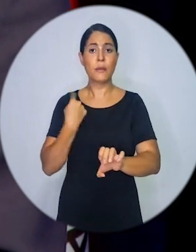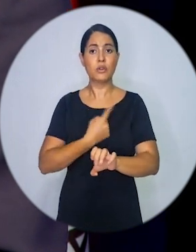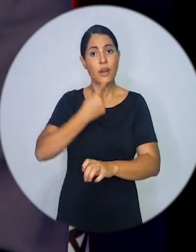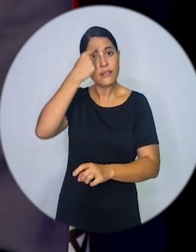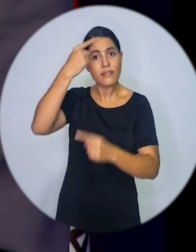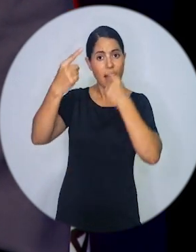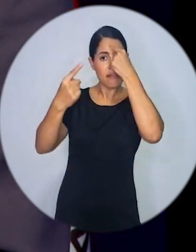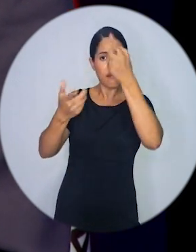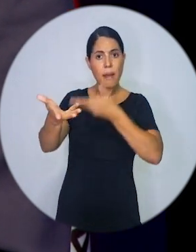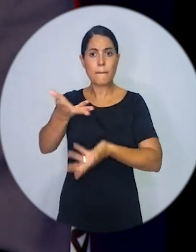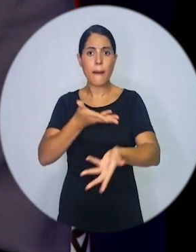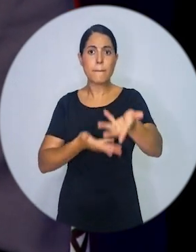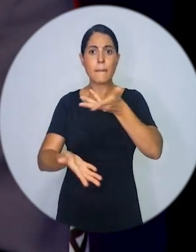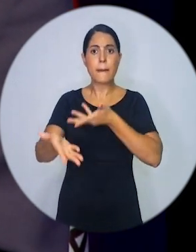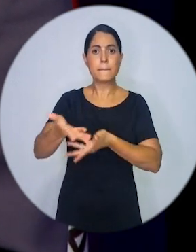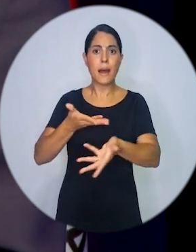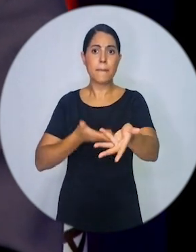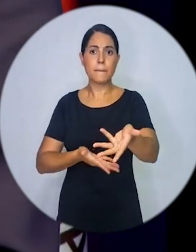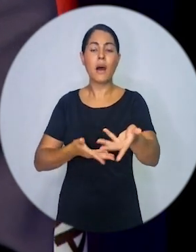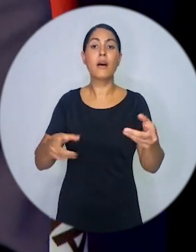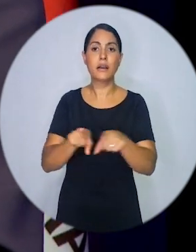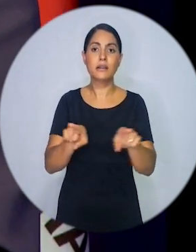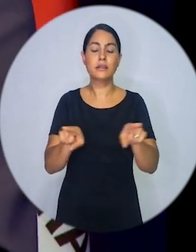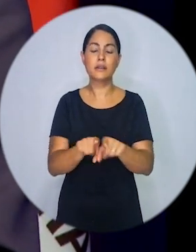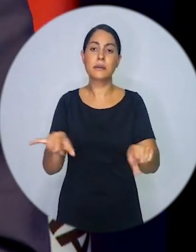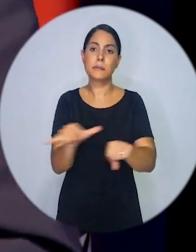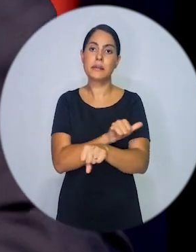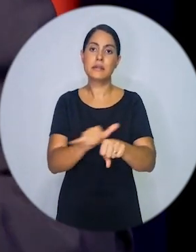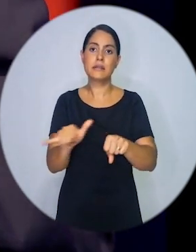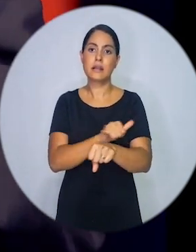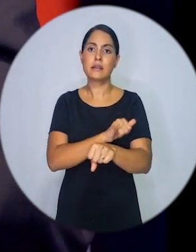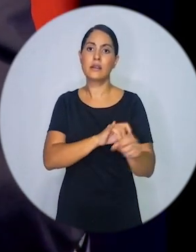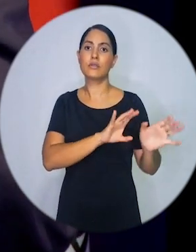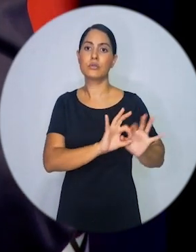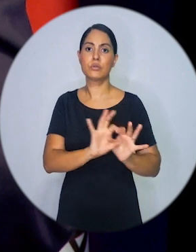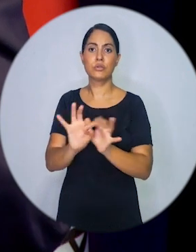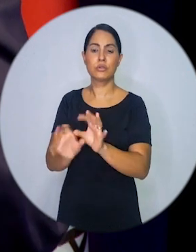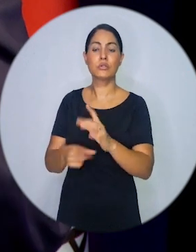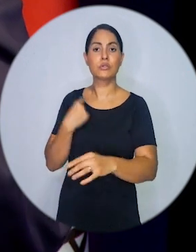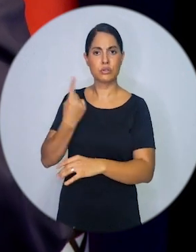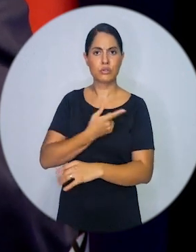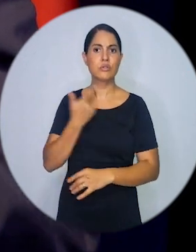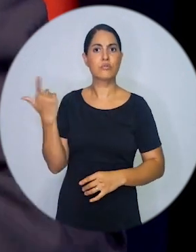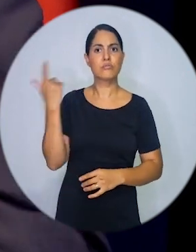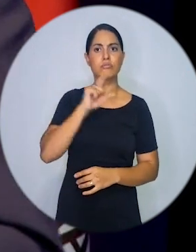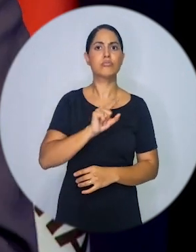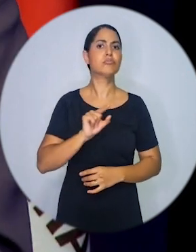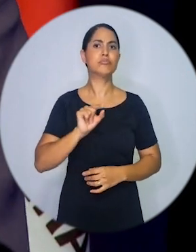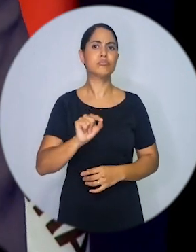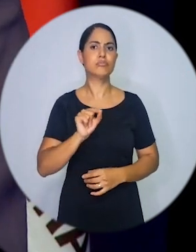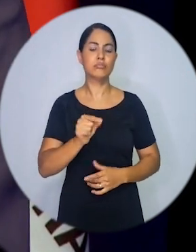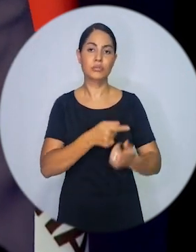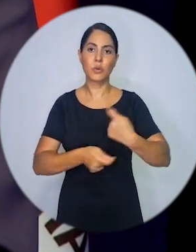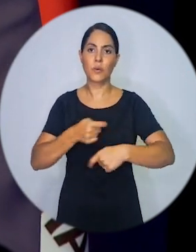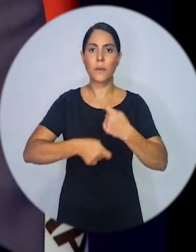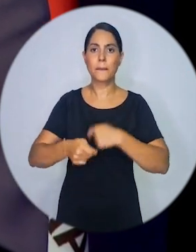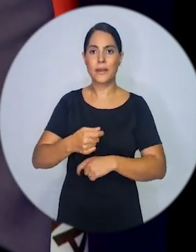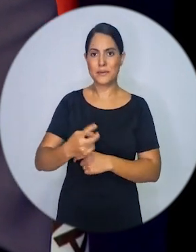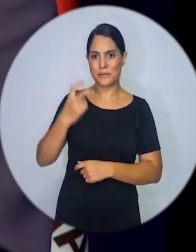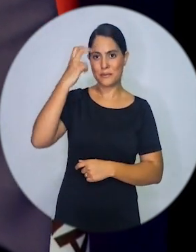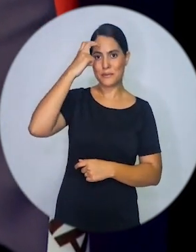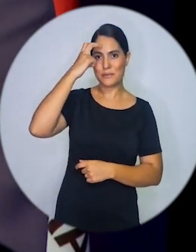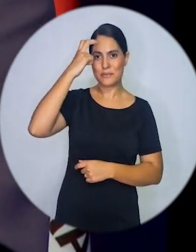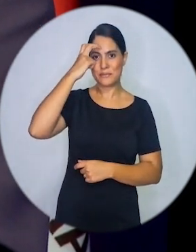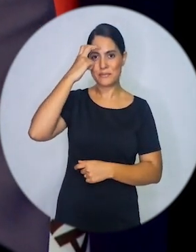bem estruturado para a troca de ideias e para a troca também de mecanismos através dos quais nós possamos reforçar